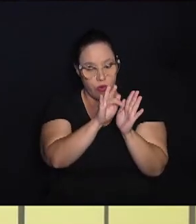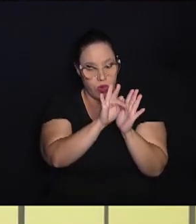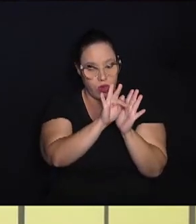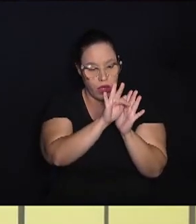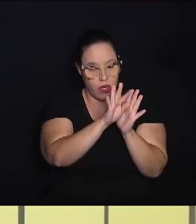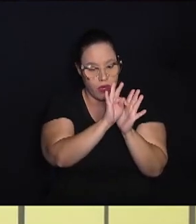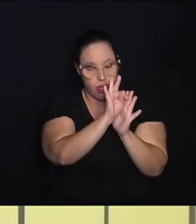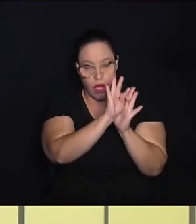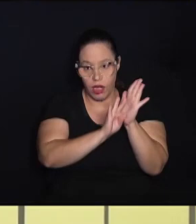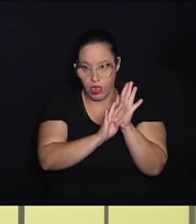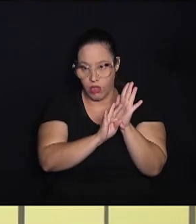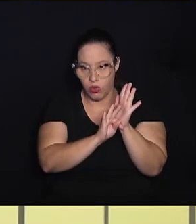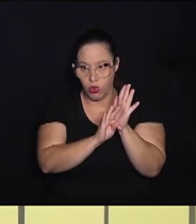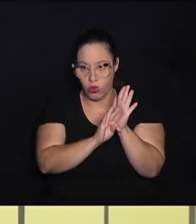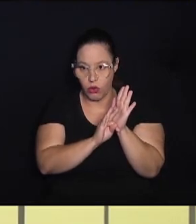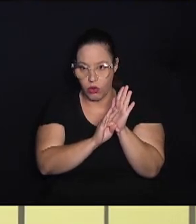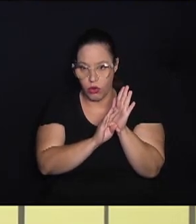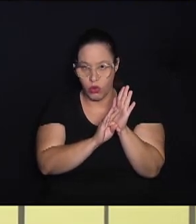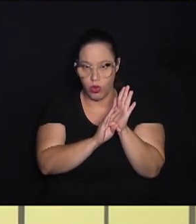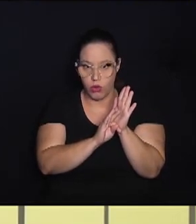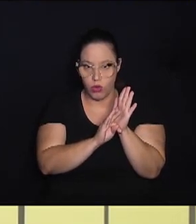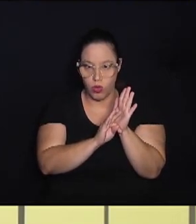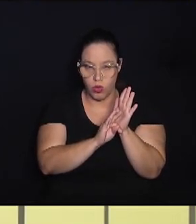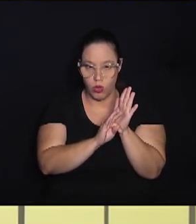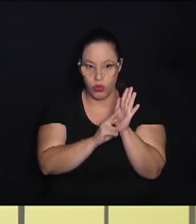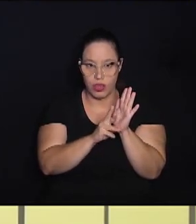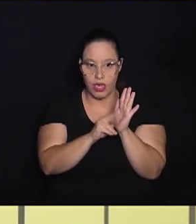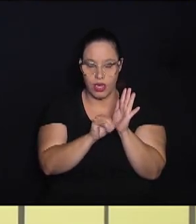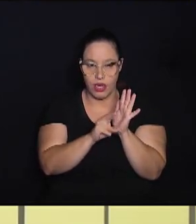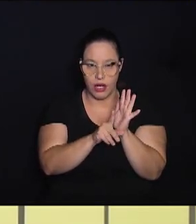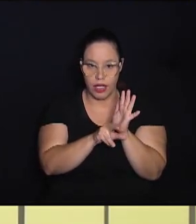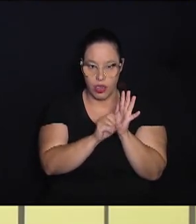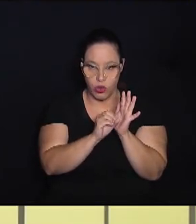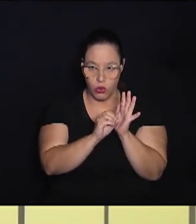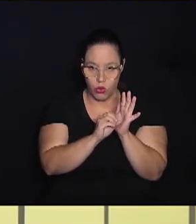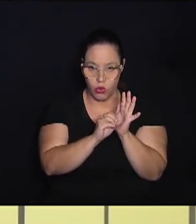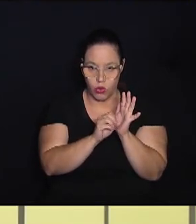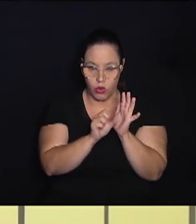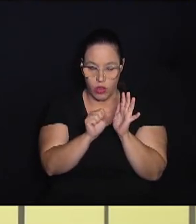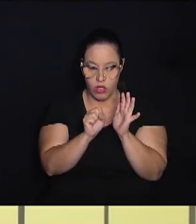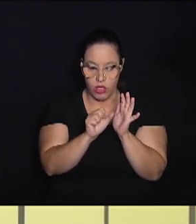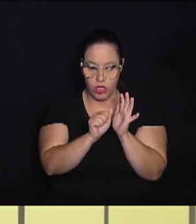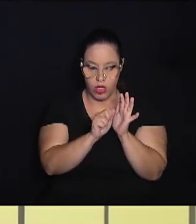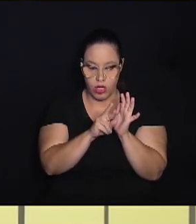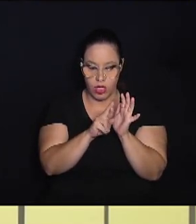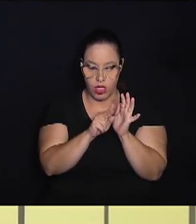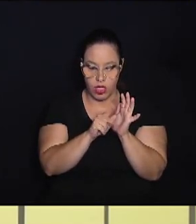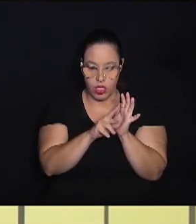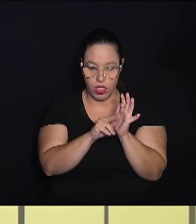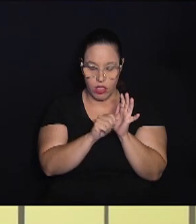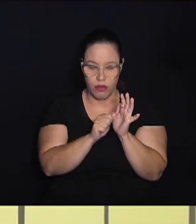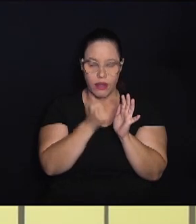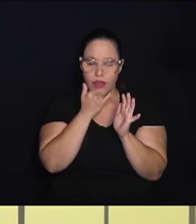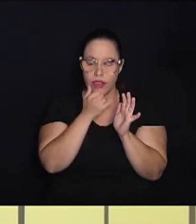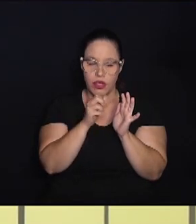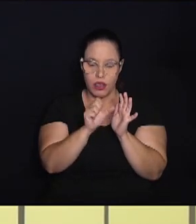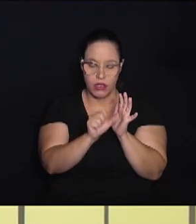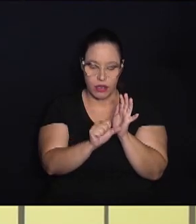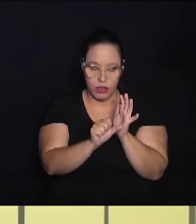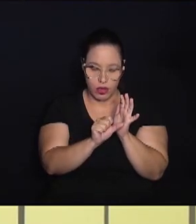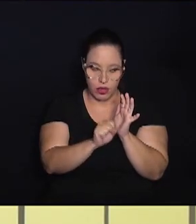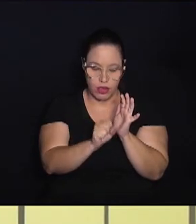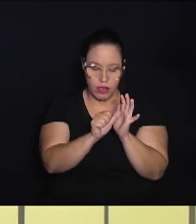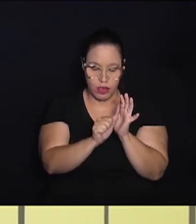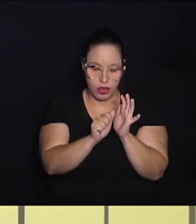registrar ele não tinha a ver com passar para próximas gerações então com o quadrinho é a mesma coisa a as coisas vão elas são